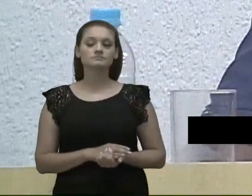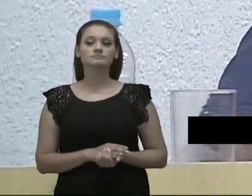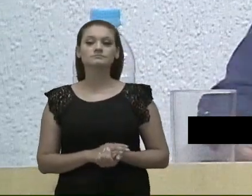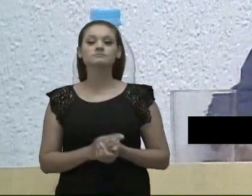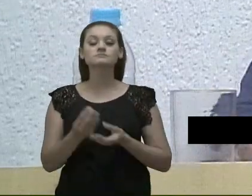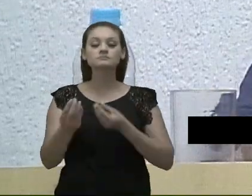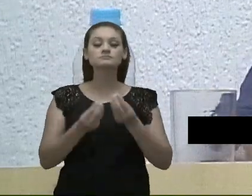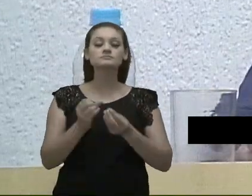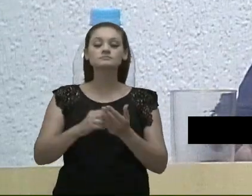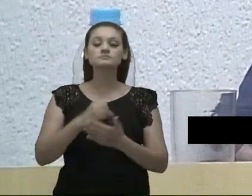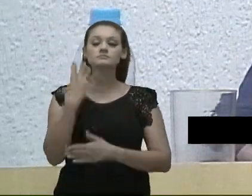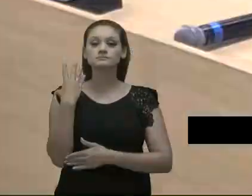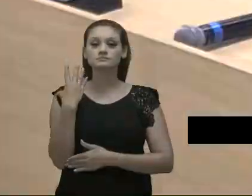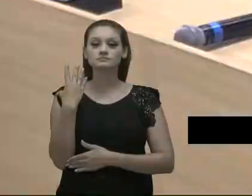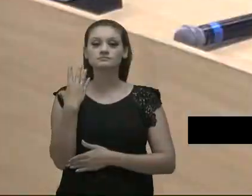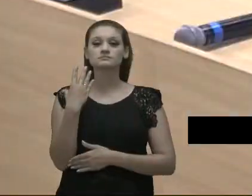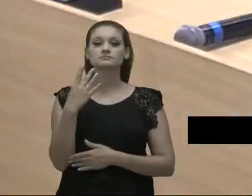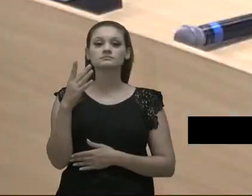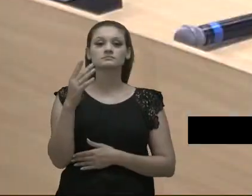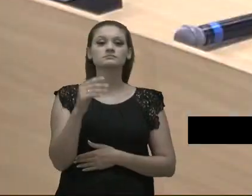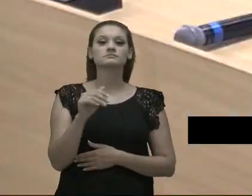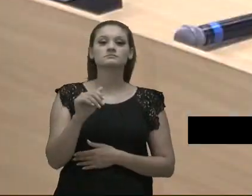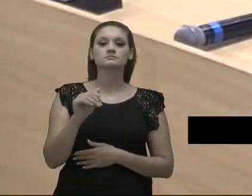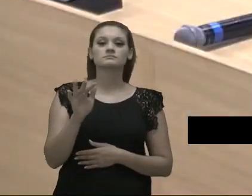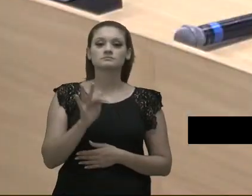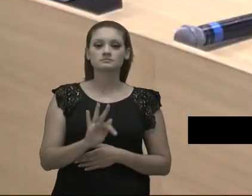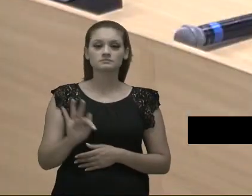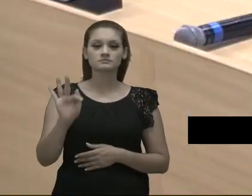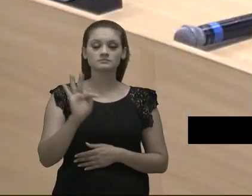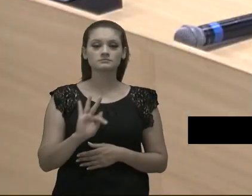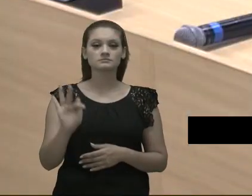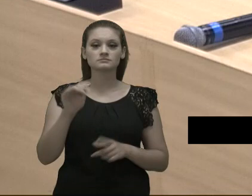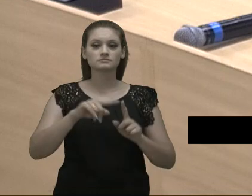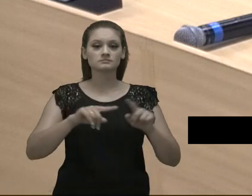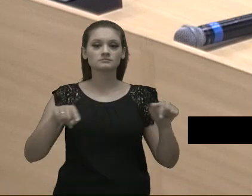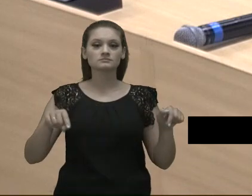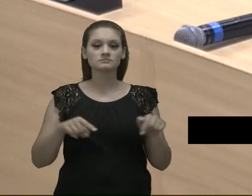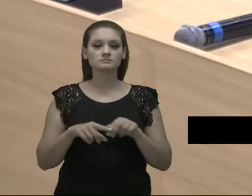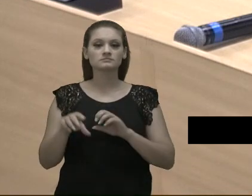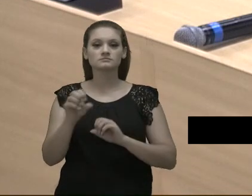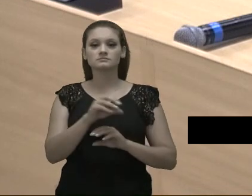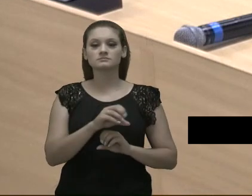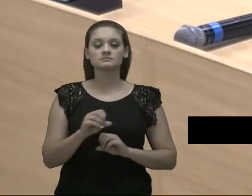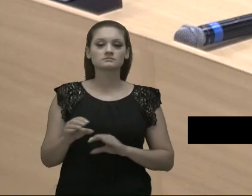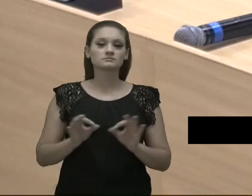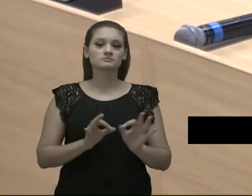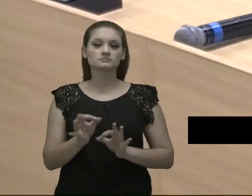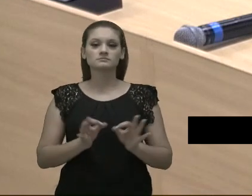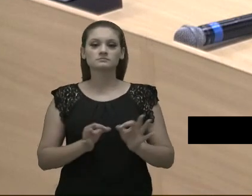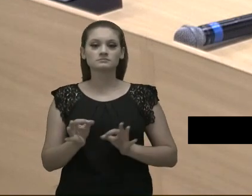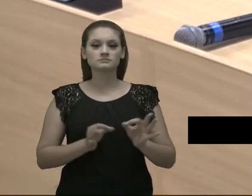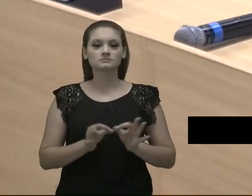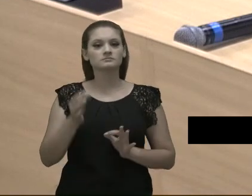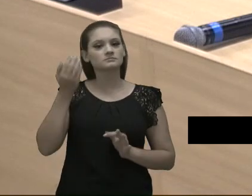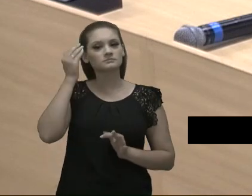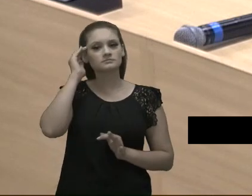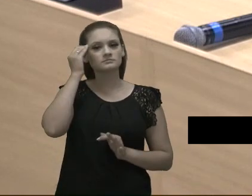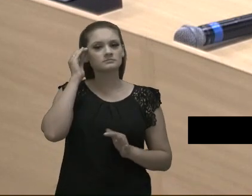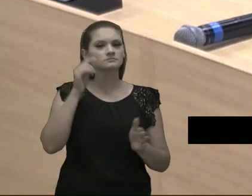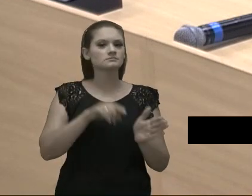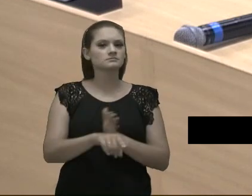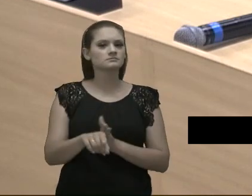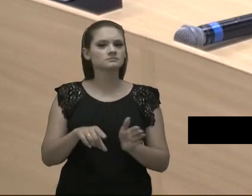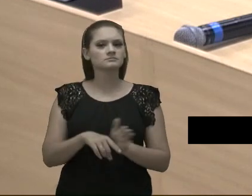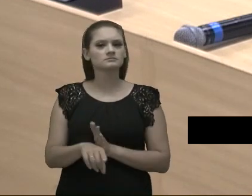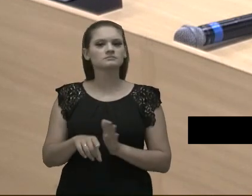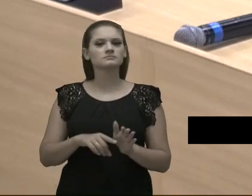como que foi? Foi na faculdade, nas salas organizadas. Não entendi a pergunta, para mim foi